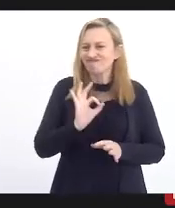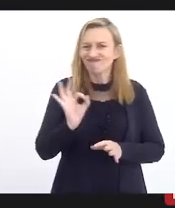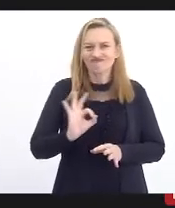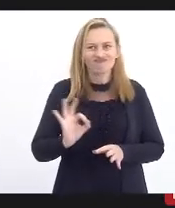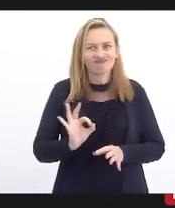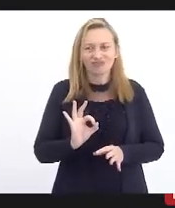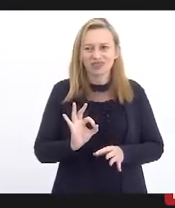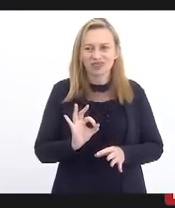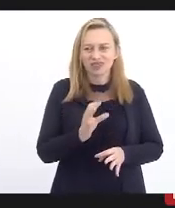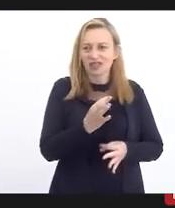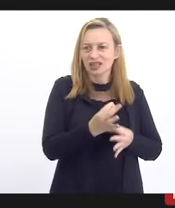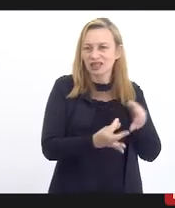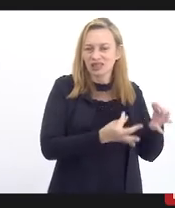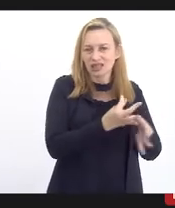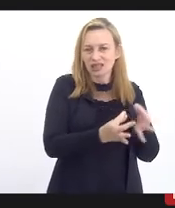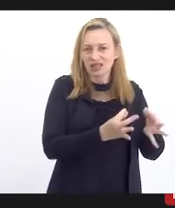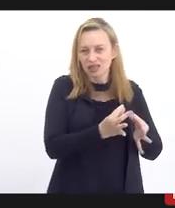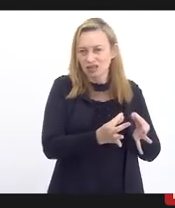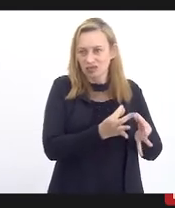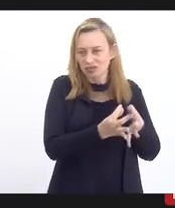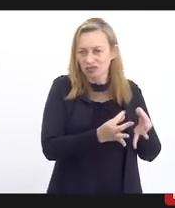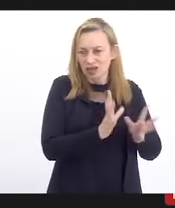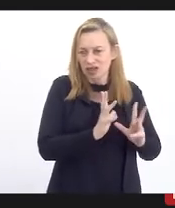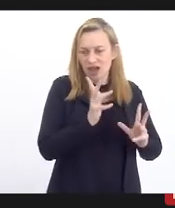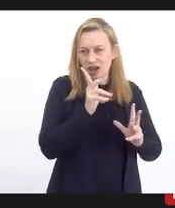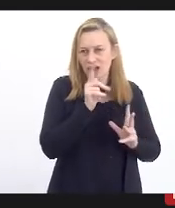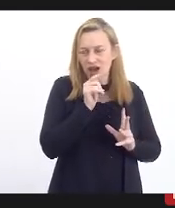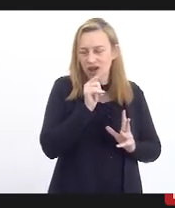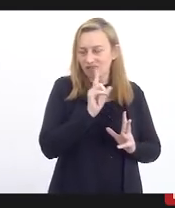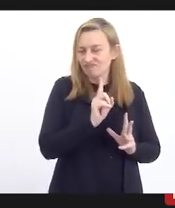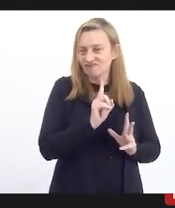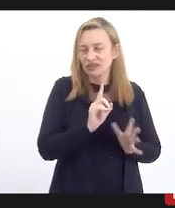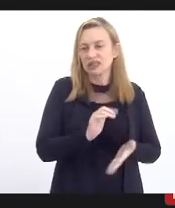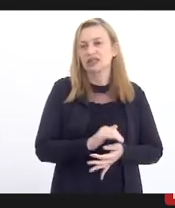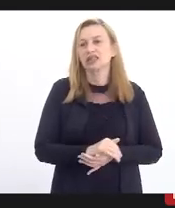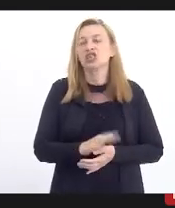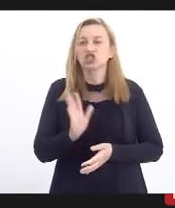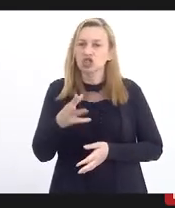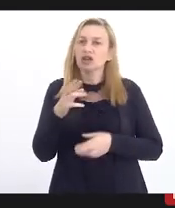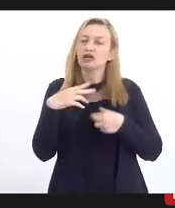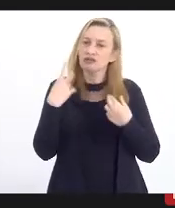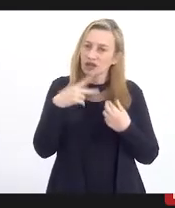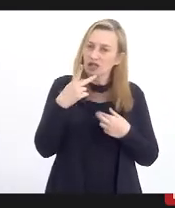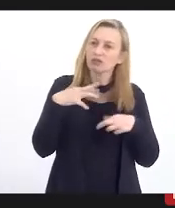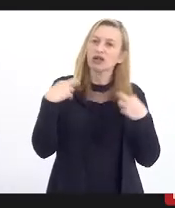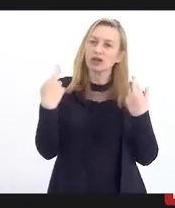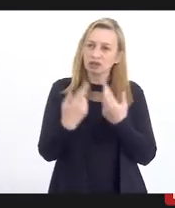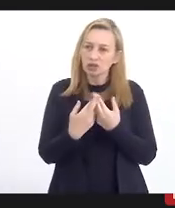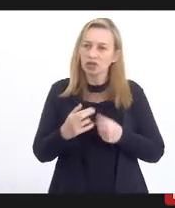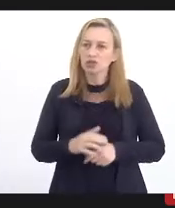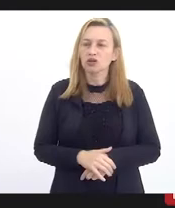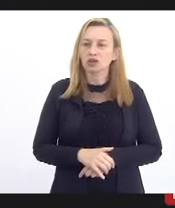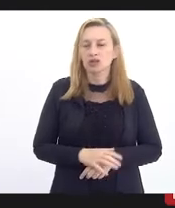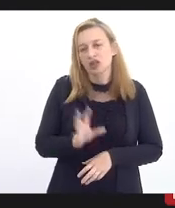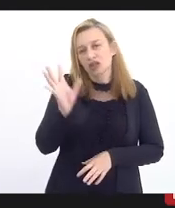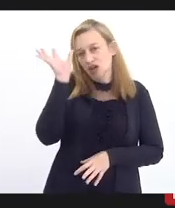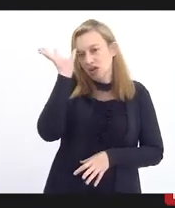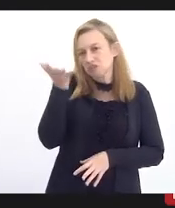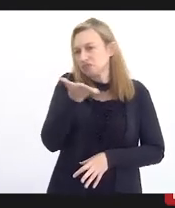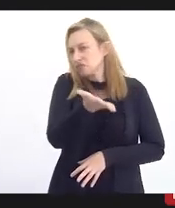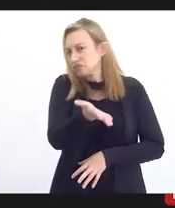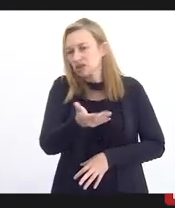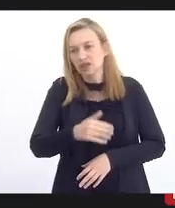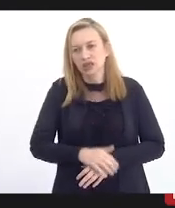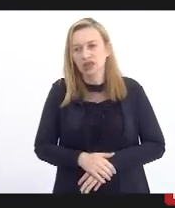Fora o polo industrial de Queimados ali, que tem que fiscalizar, que já foi falado até na reunião. E a solução está aí. A água